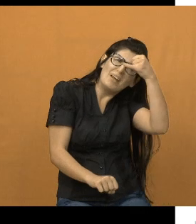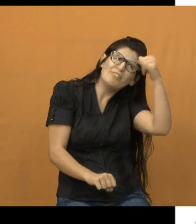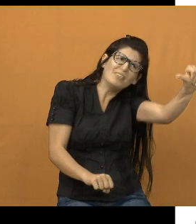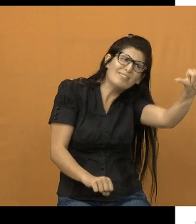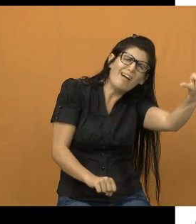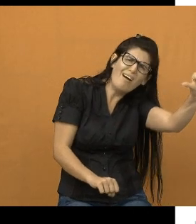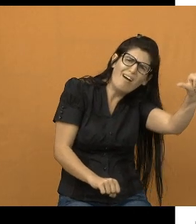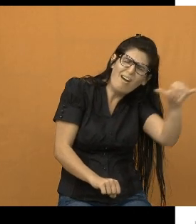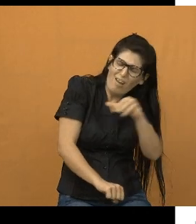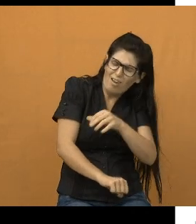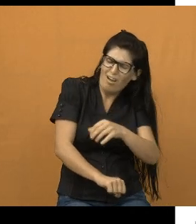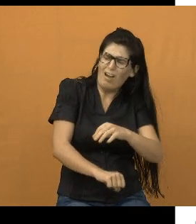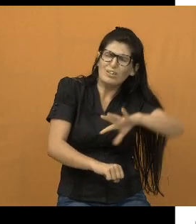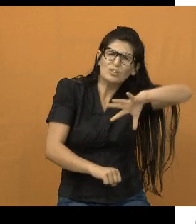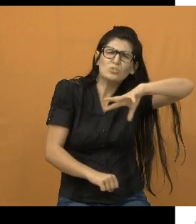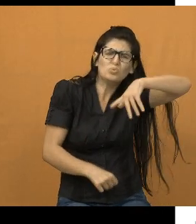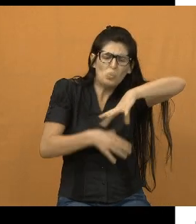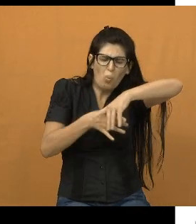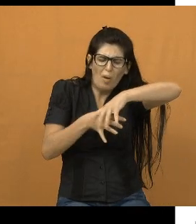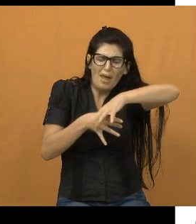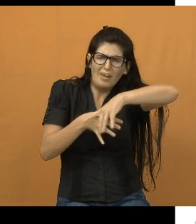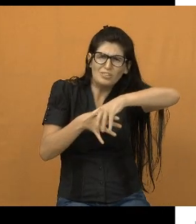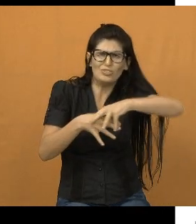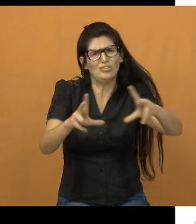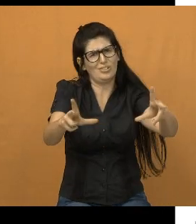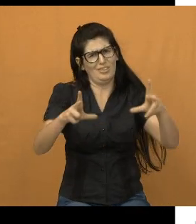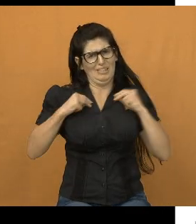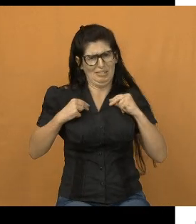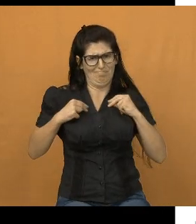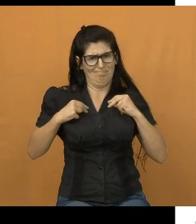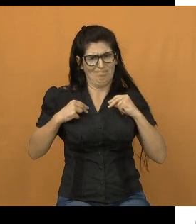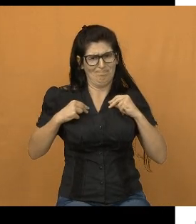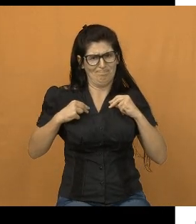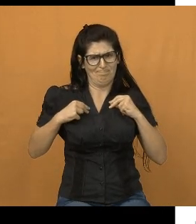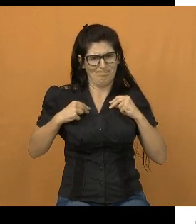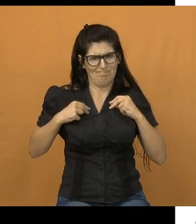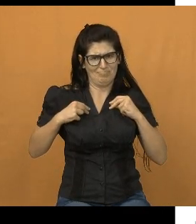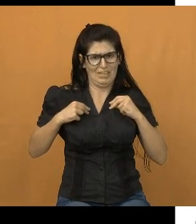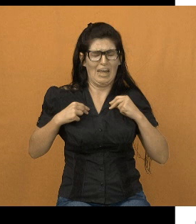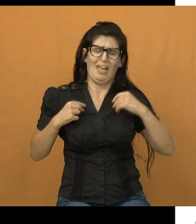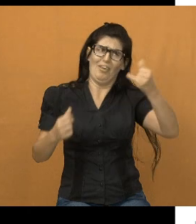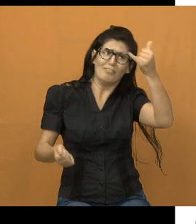Ainda falando sobre os agravos de notificação compulsória,